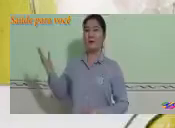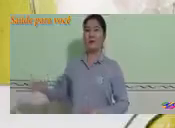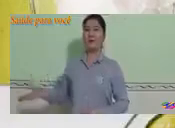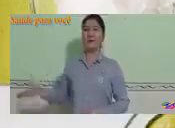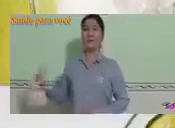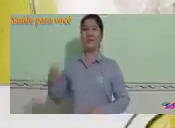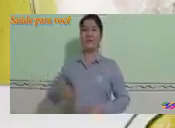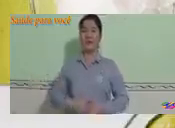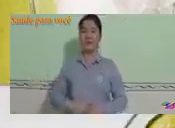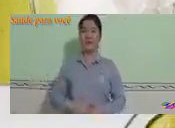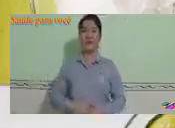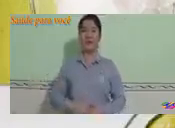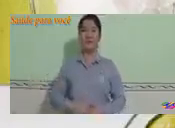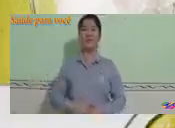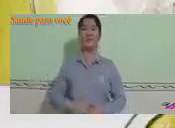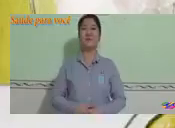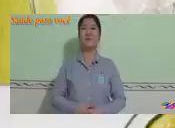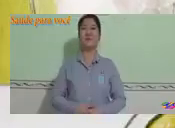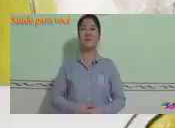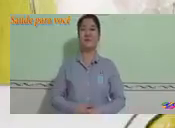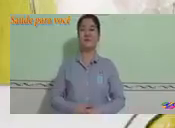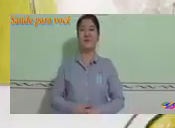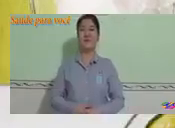DIONATURALPARANGORDAR. É acento agudo, ADICIONAR.